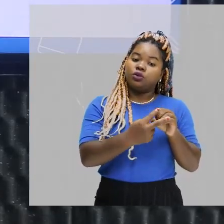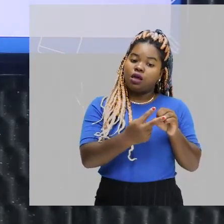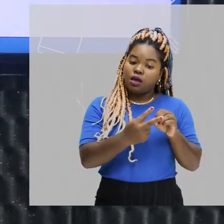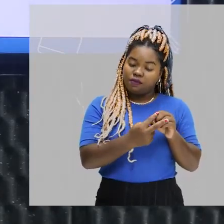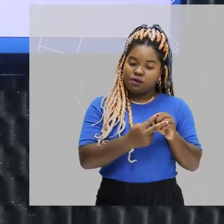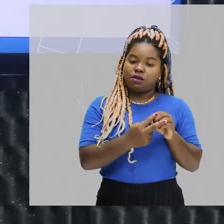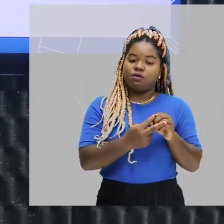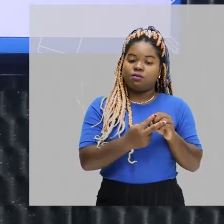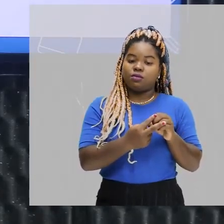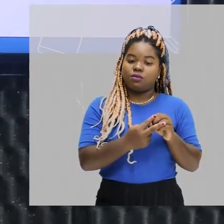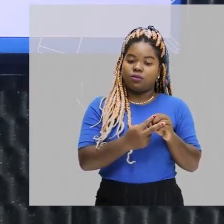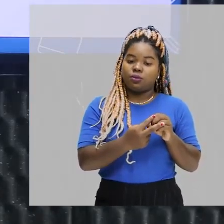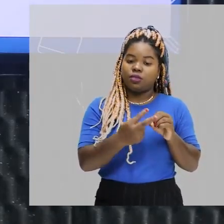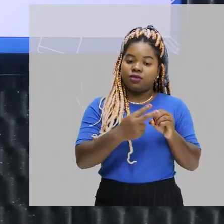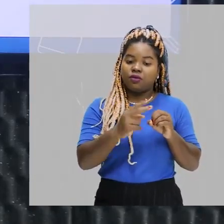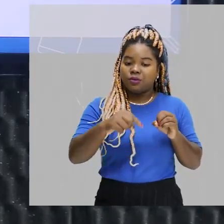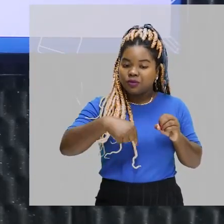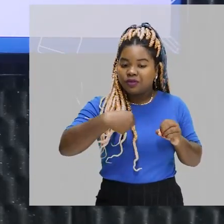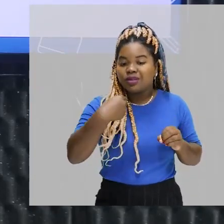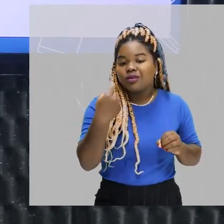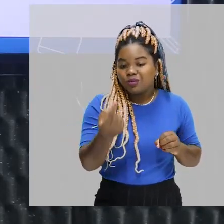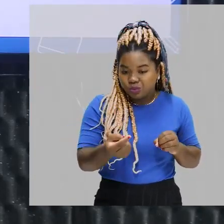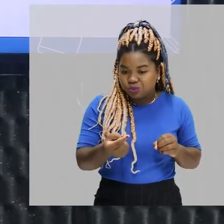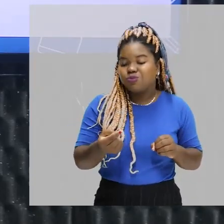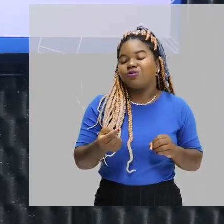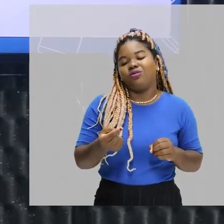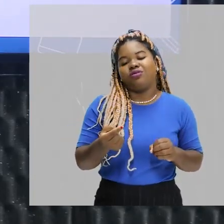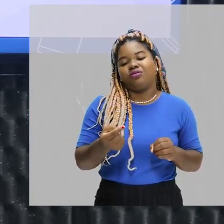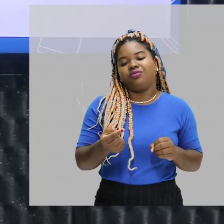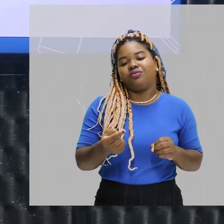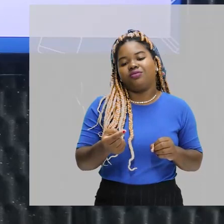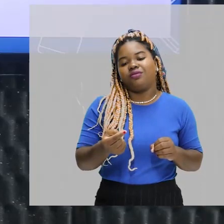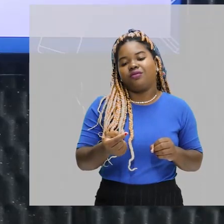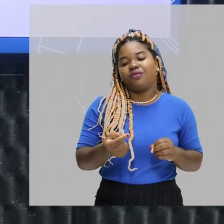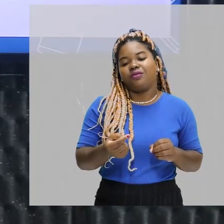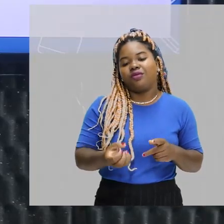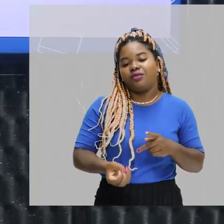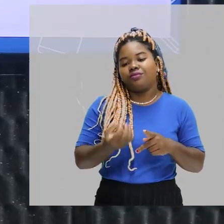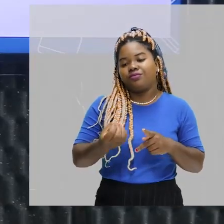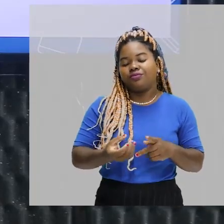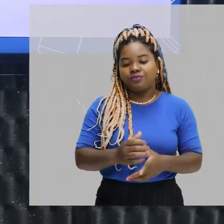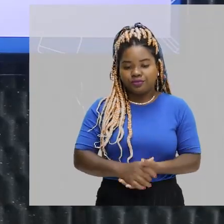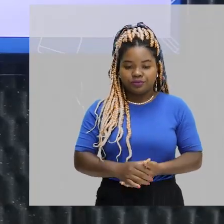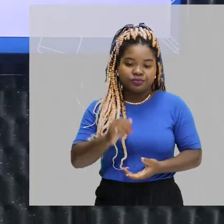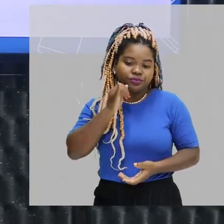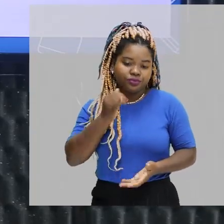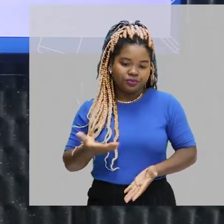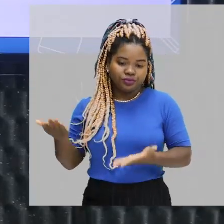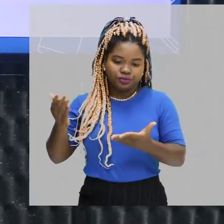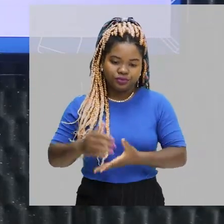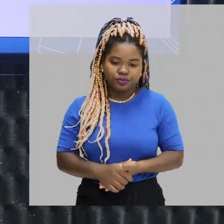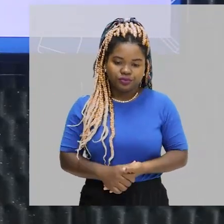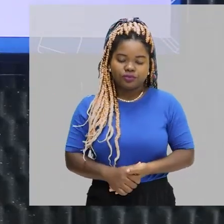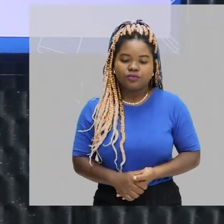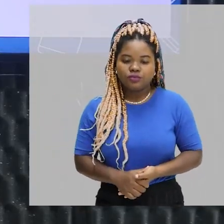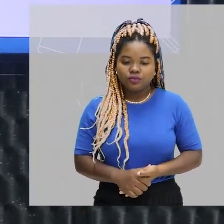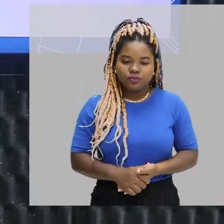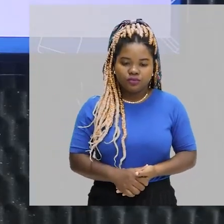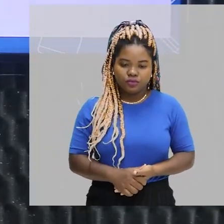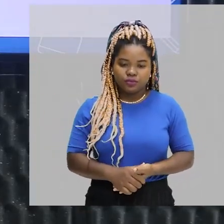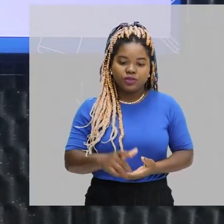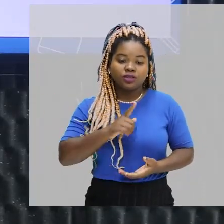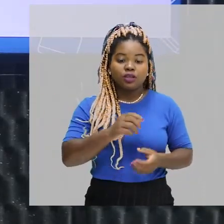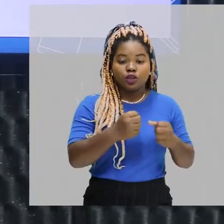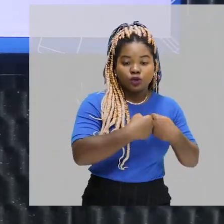o verbo vem depois dele, né? Ele ficará no plural. Olha só, o ônibus e o caminhão.